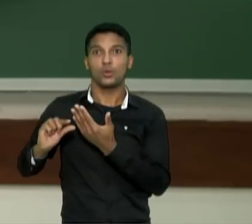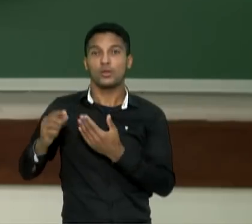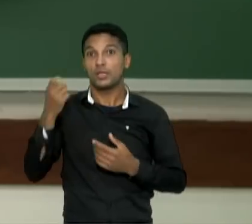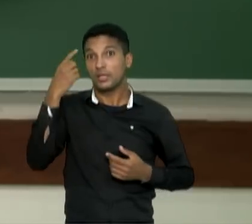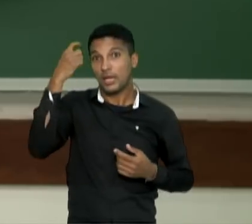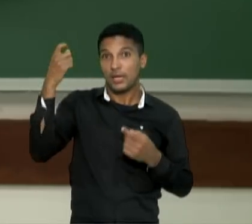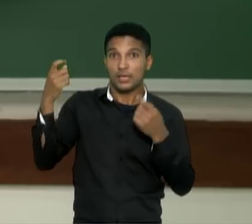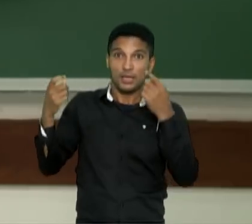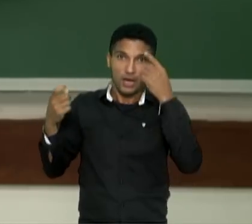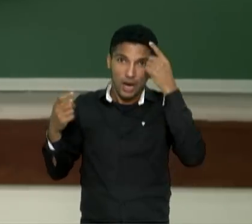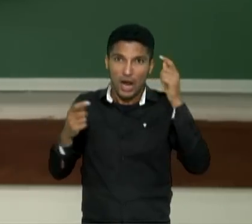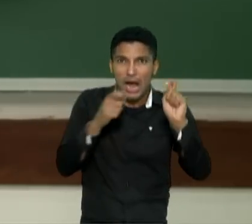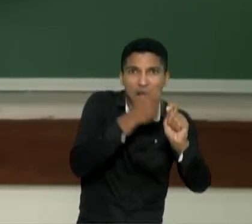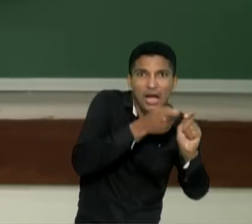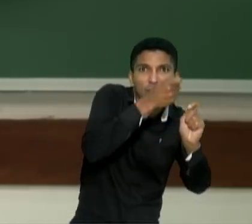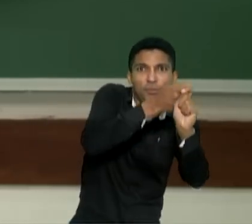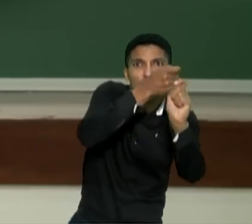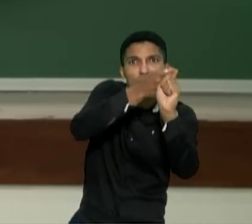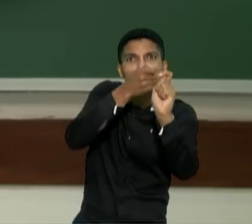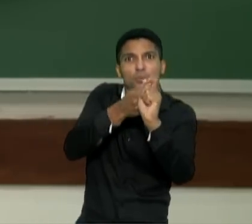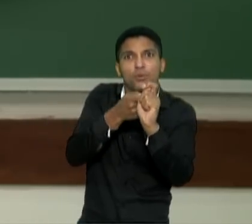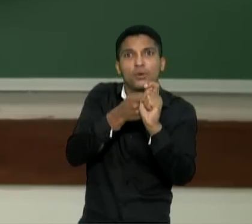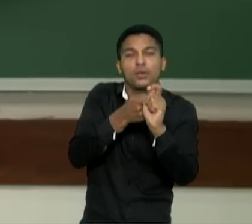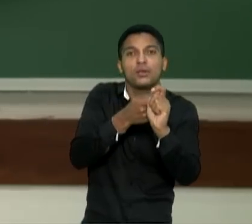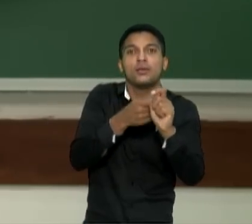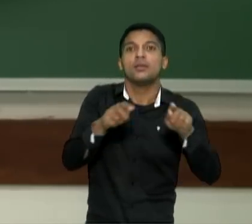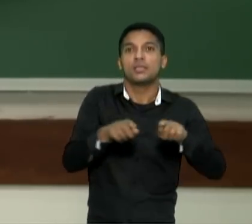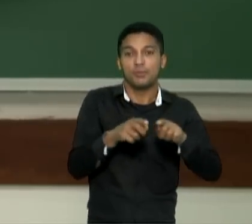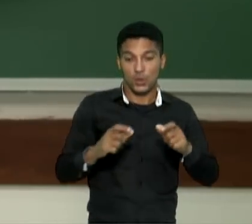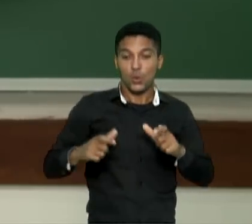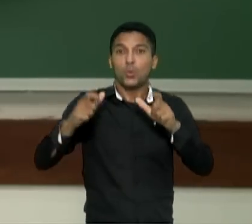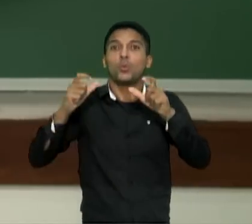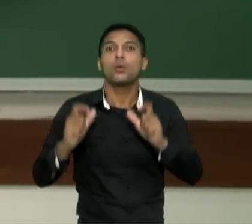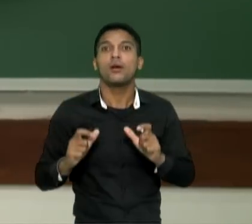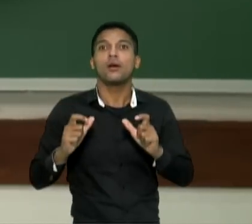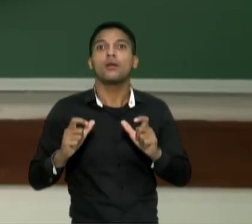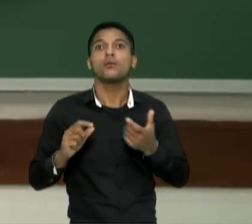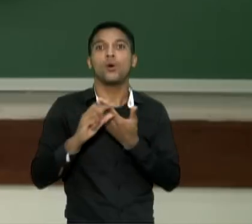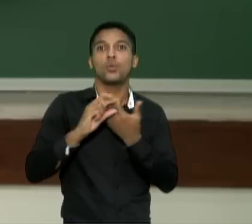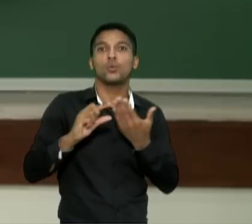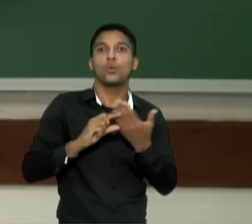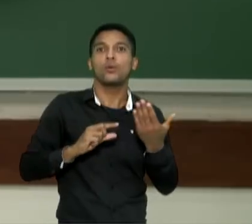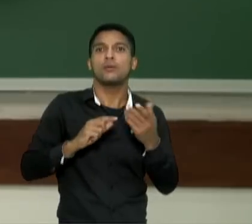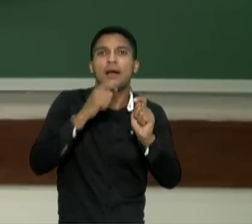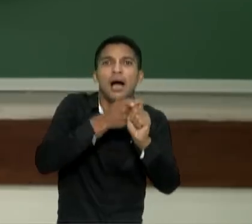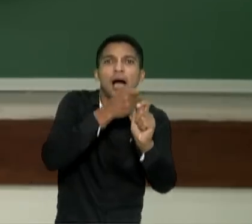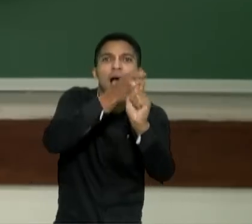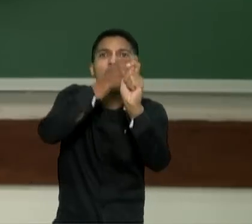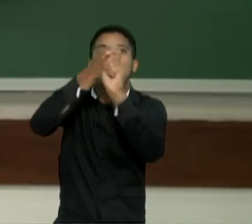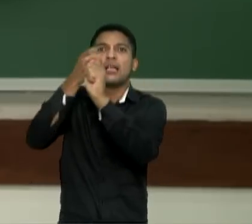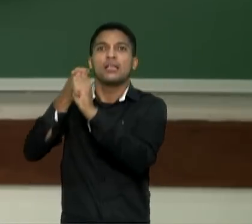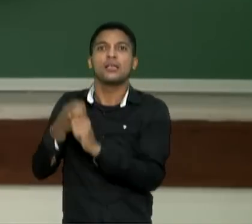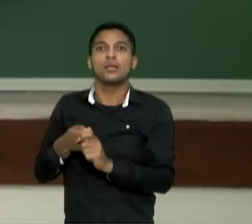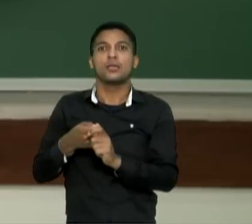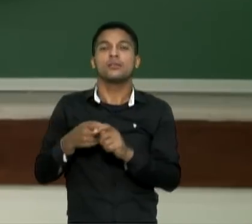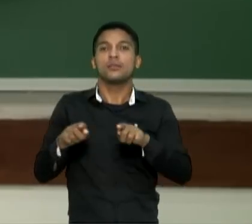se relacionava o artista, qual era o ambiente onde ele estava inserido, qual a intenção que ele estava inserido,